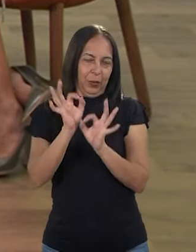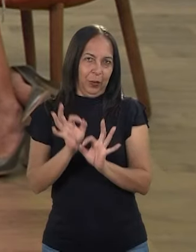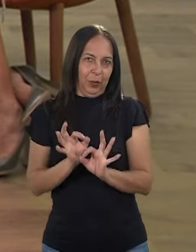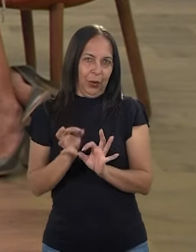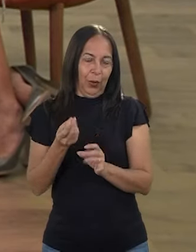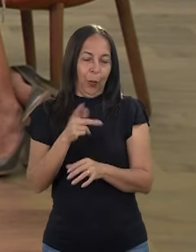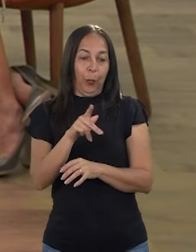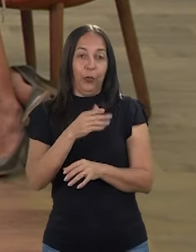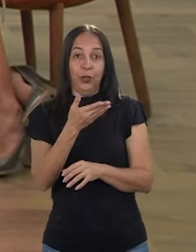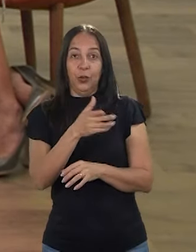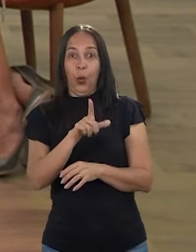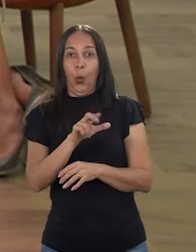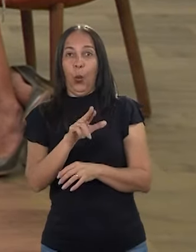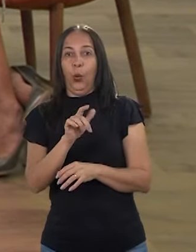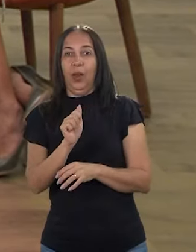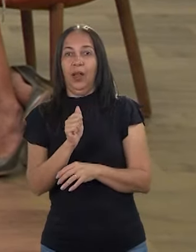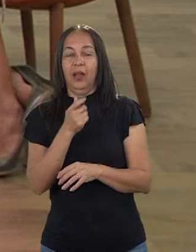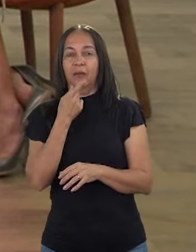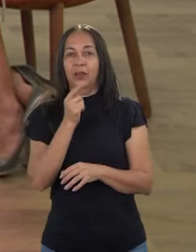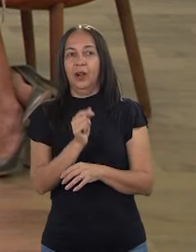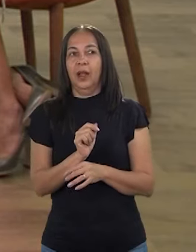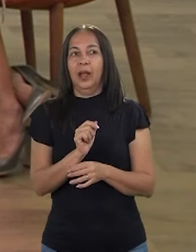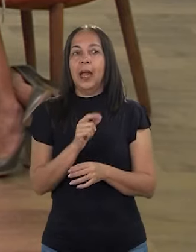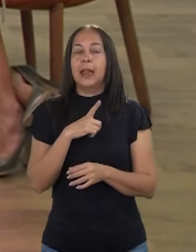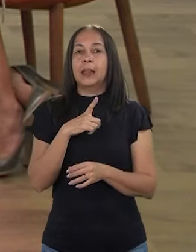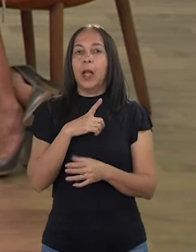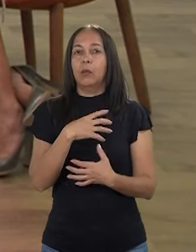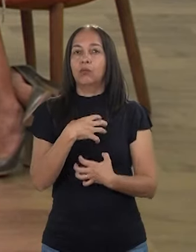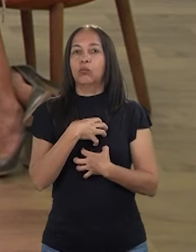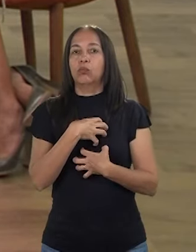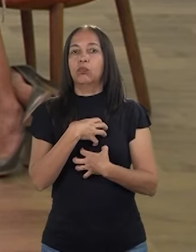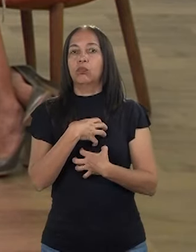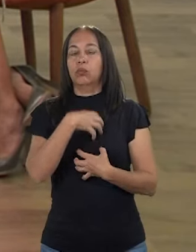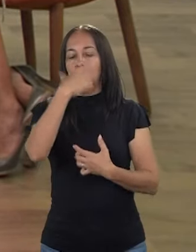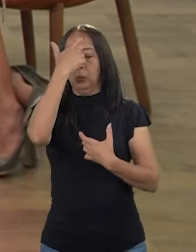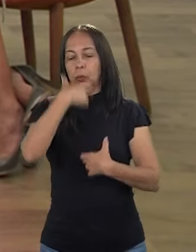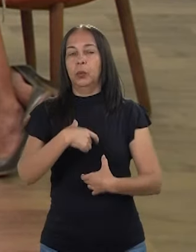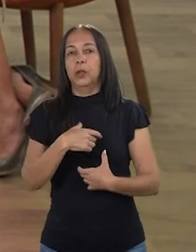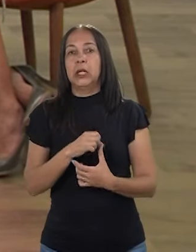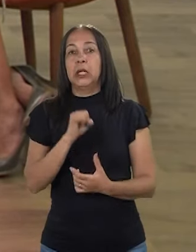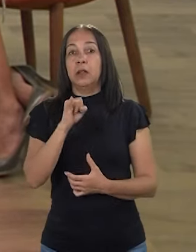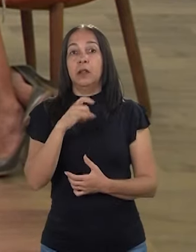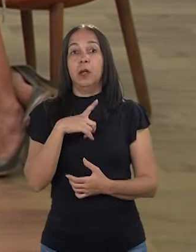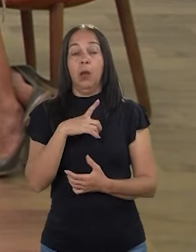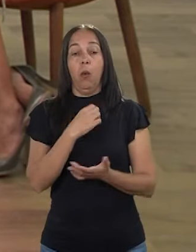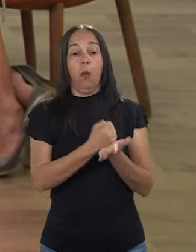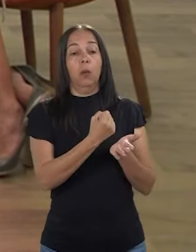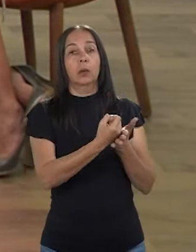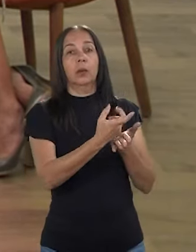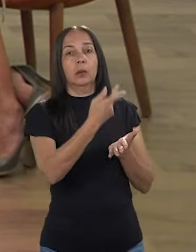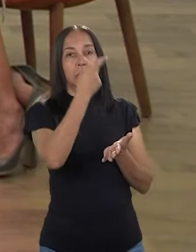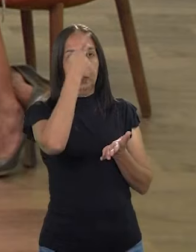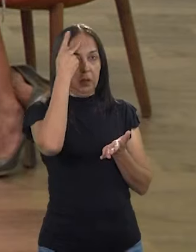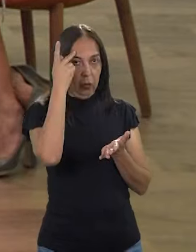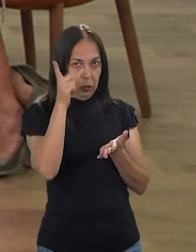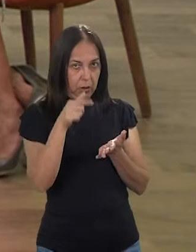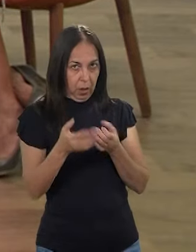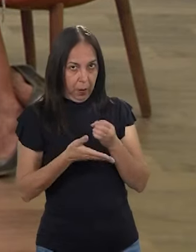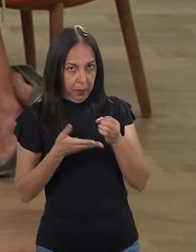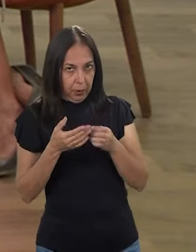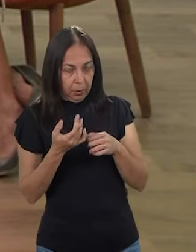como Lula bem colocou aqui a gente tá falando de um reflexo do ser humano se as pessoas que você contrata para sua empresa são pessoas eh